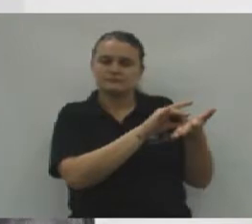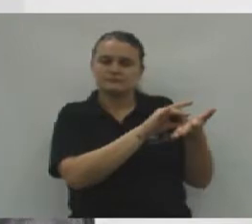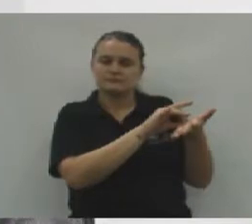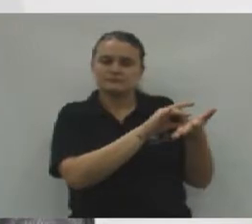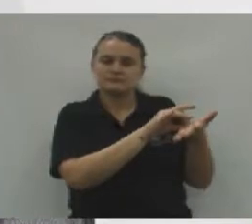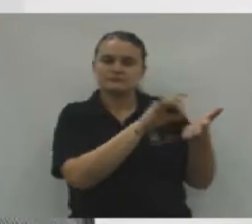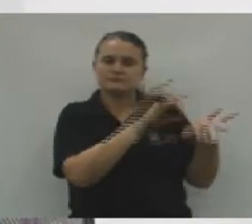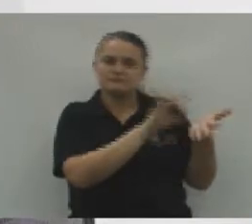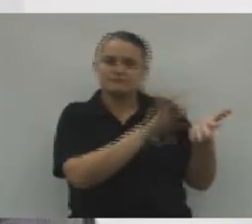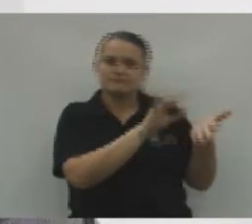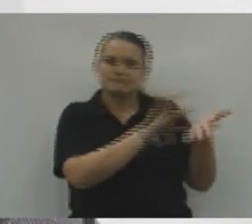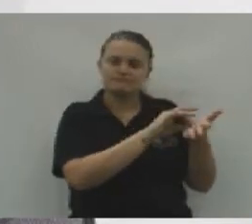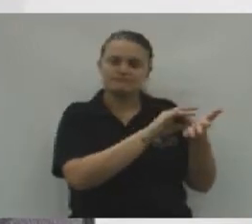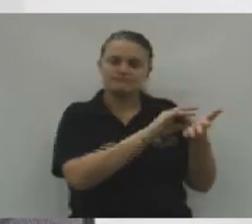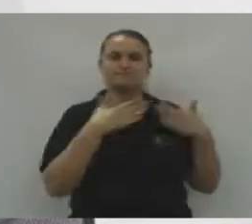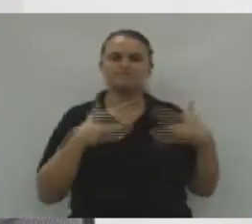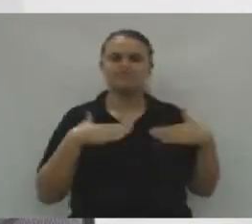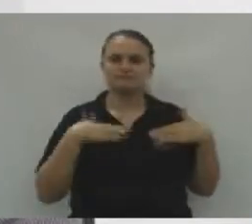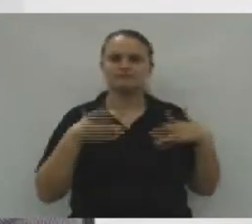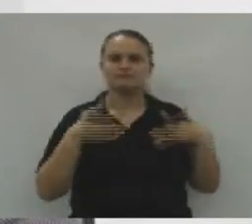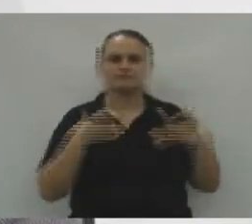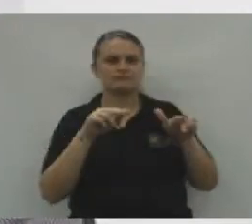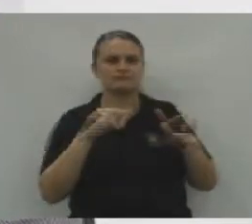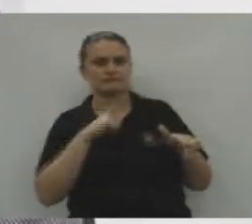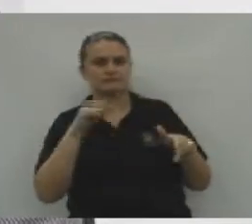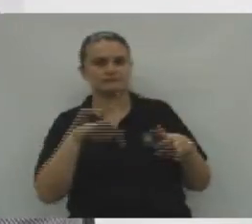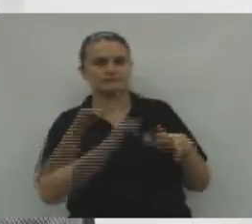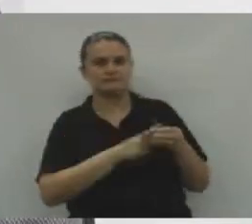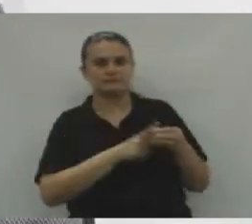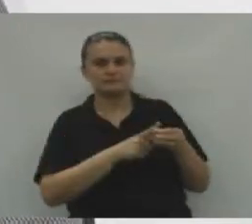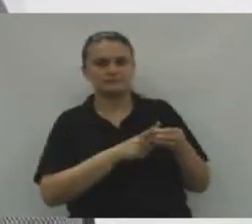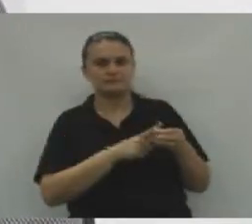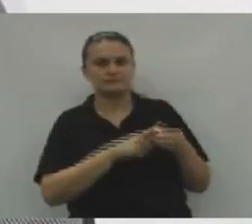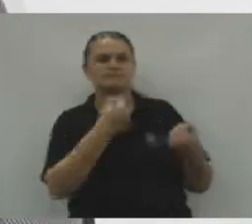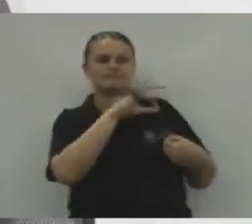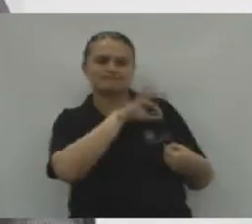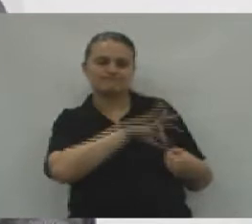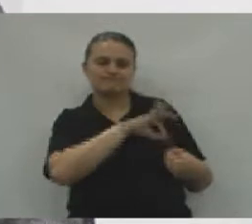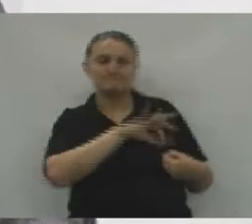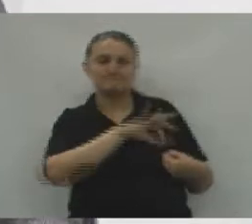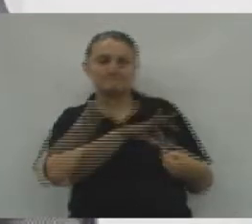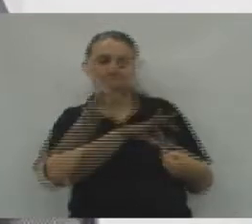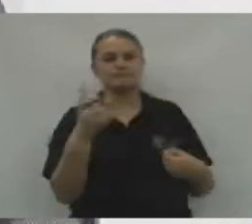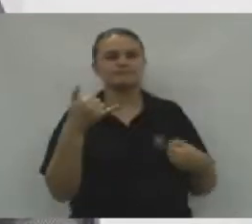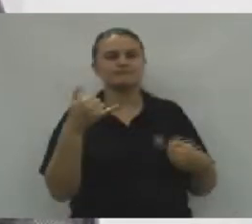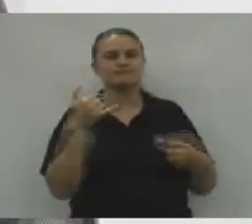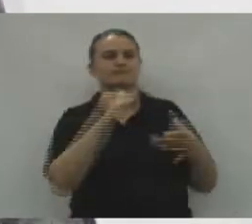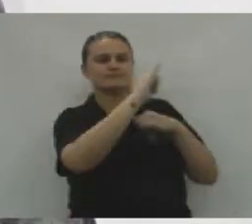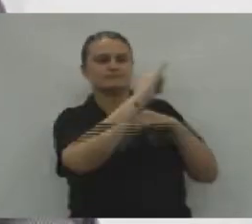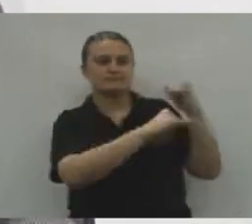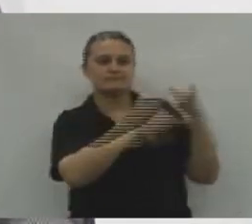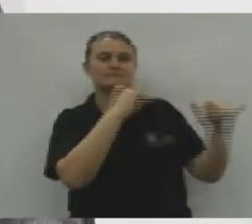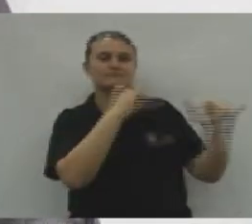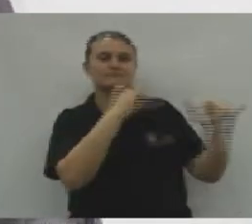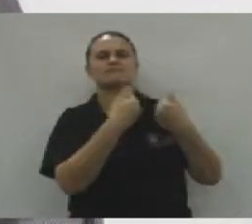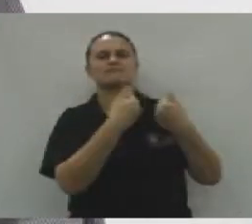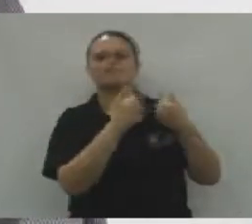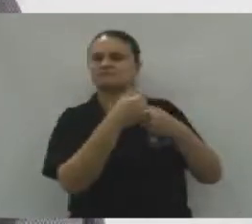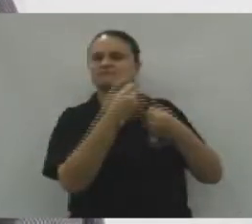da mesma comodidade que nós temos na cidade. Renda, lazer, internet, transporte, estradas